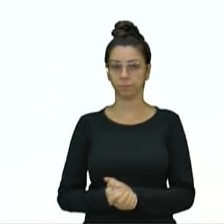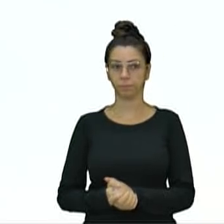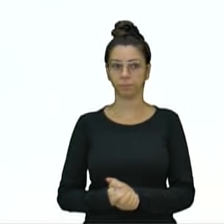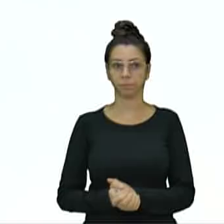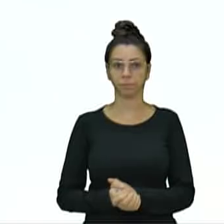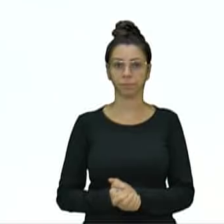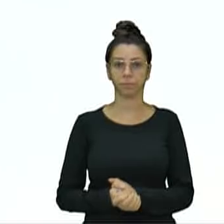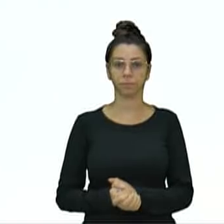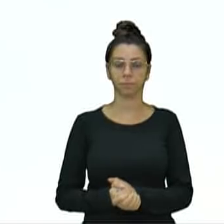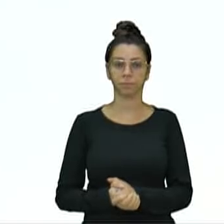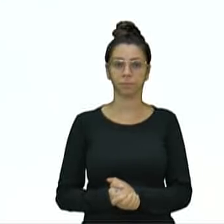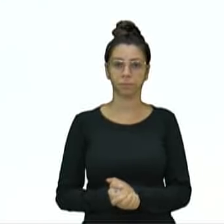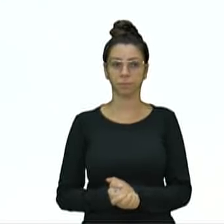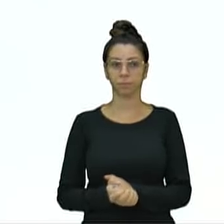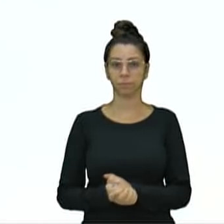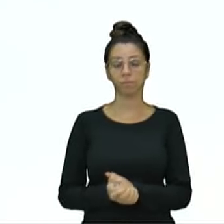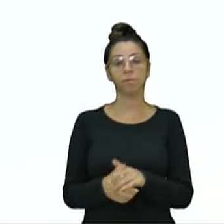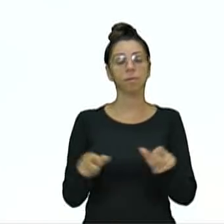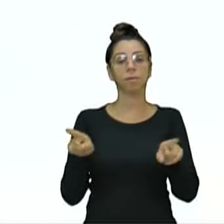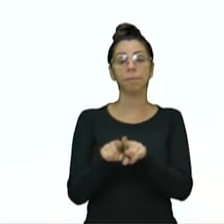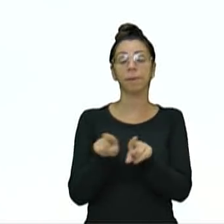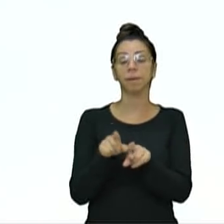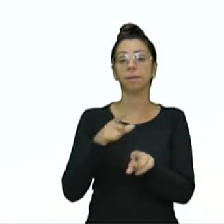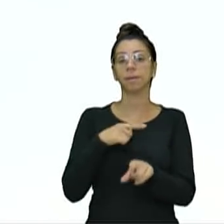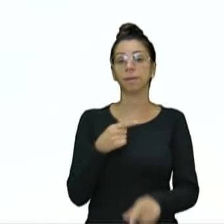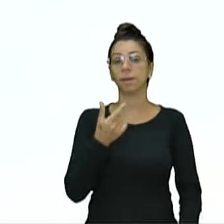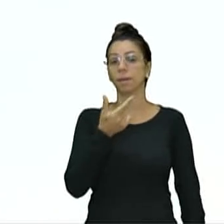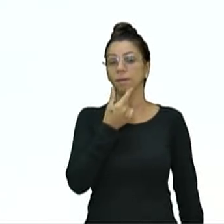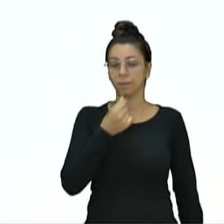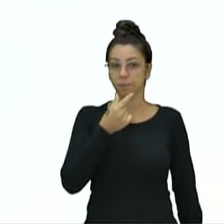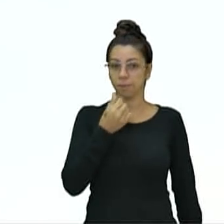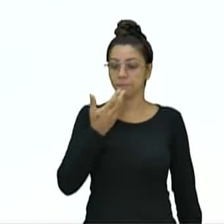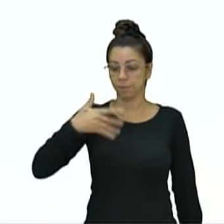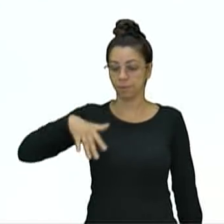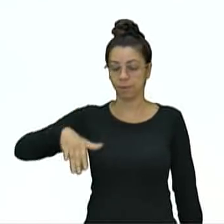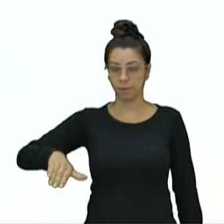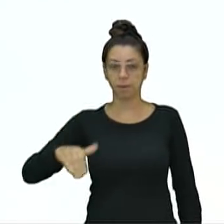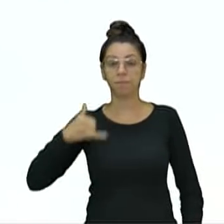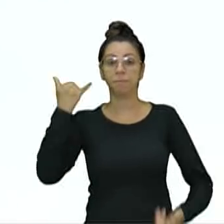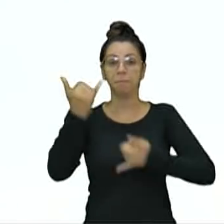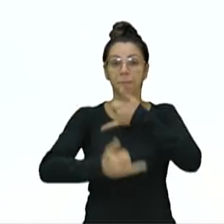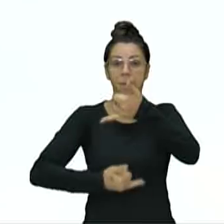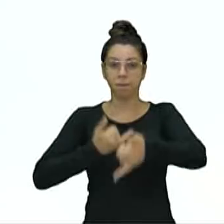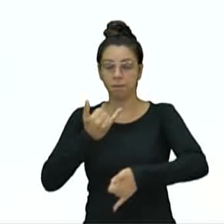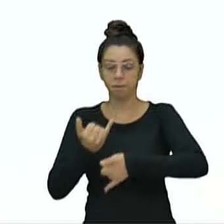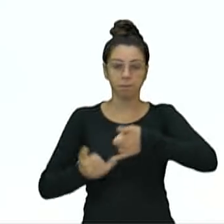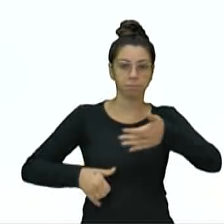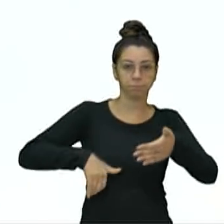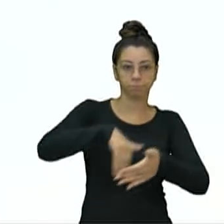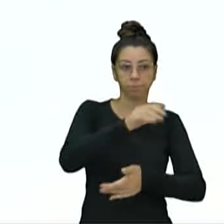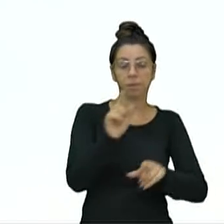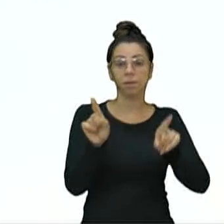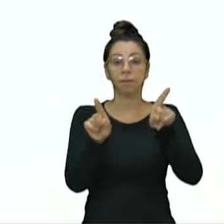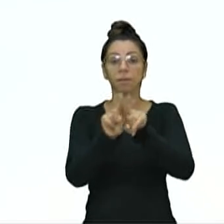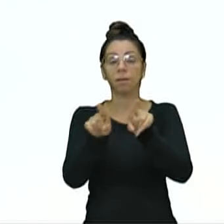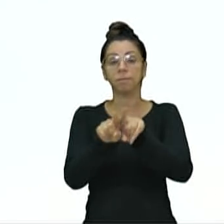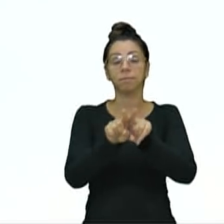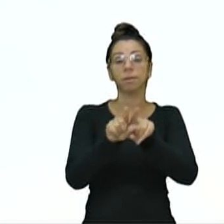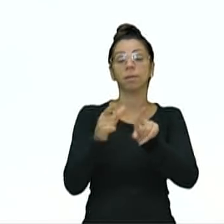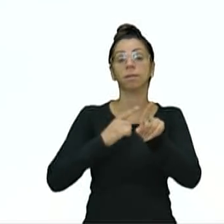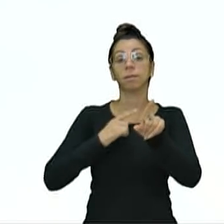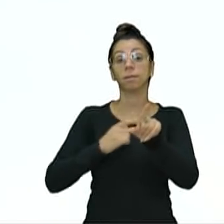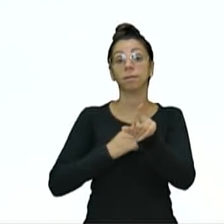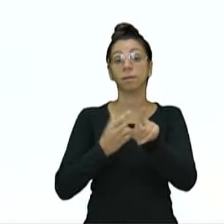fly a kite. E temos aqui os meninos jogando futebol, play soccer. E temos também as crianças ali brincando